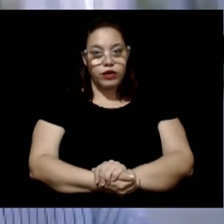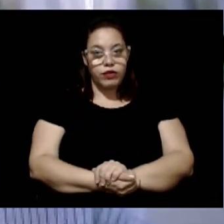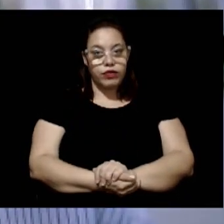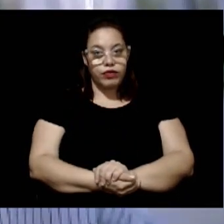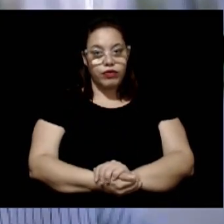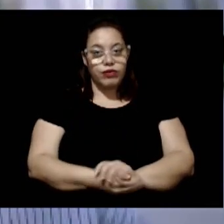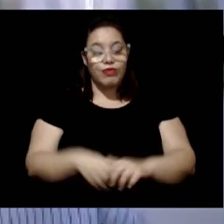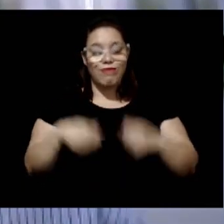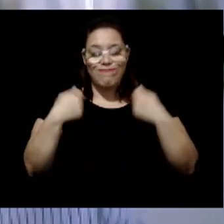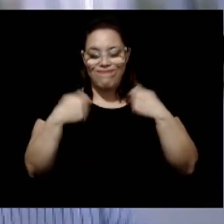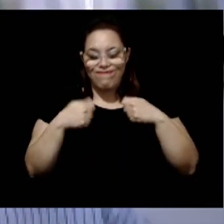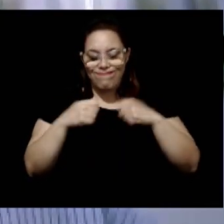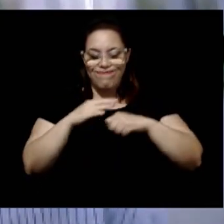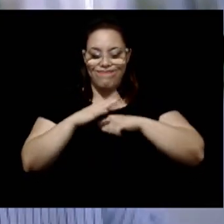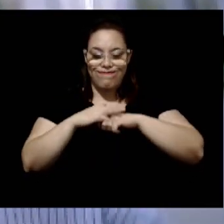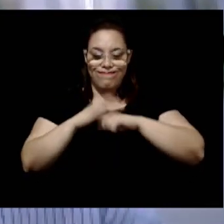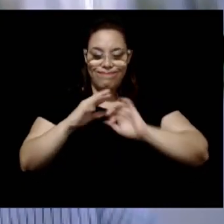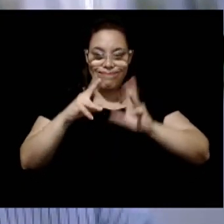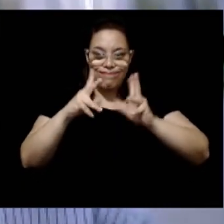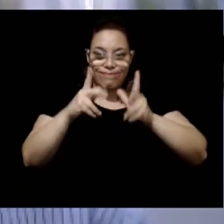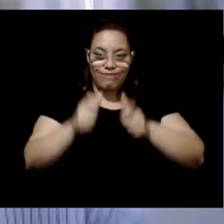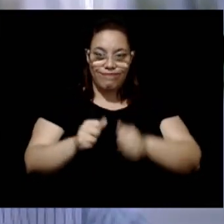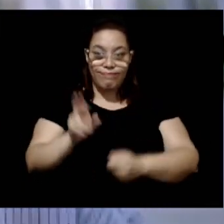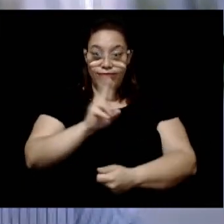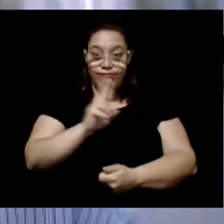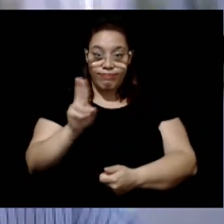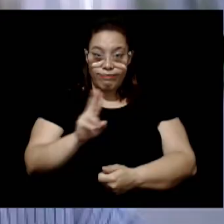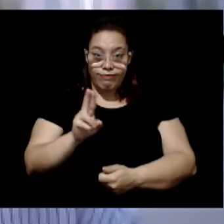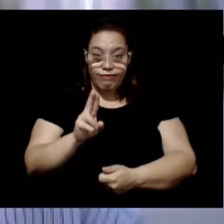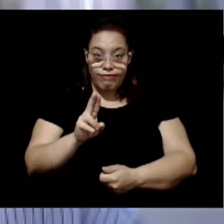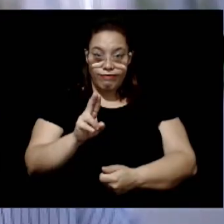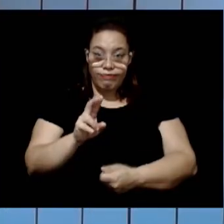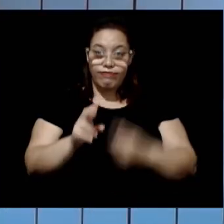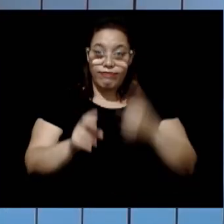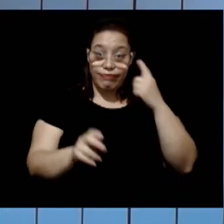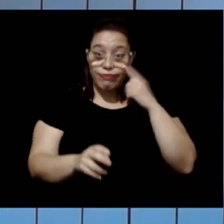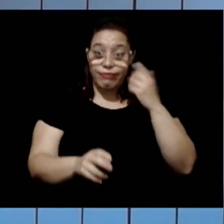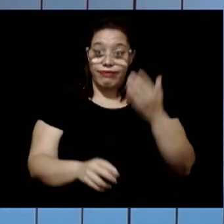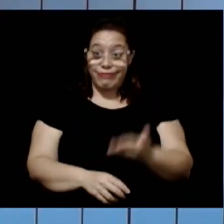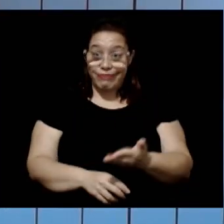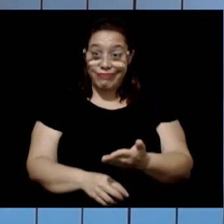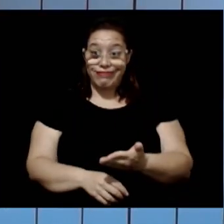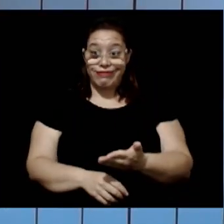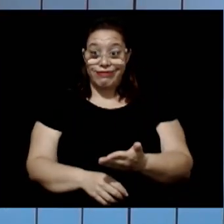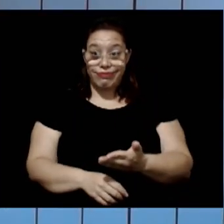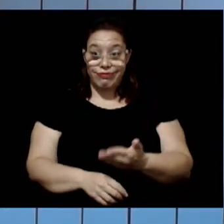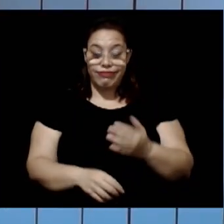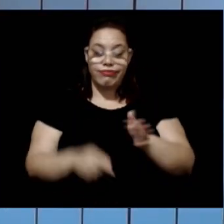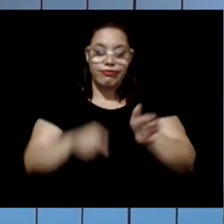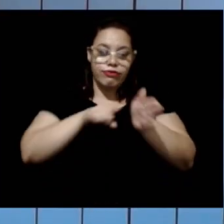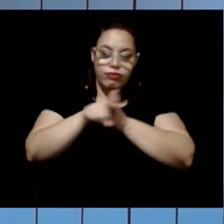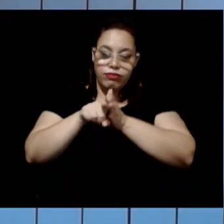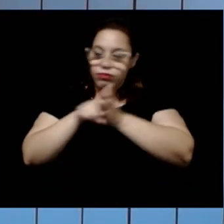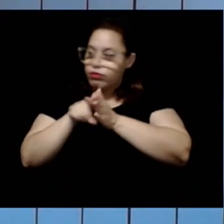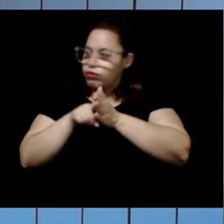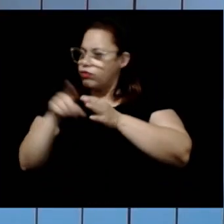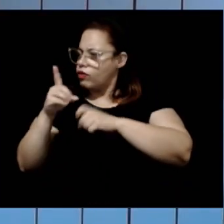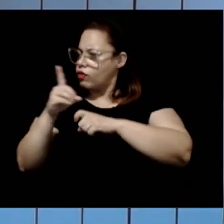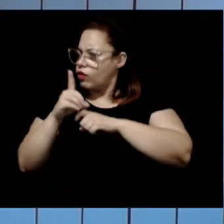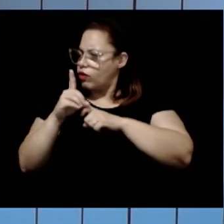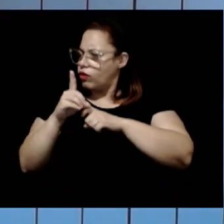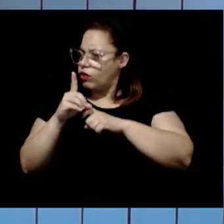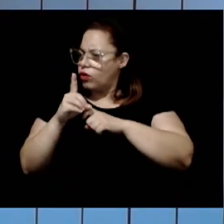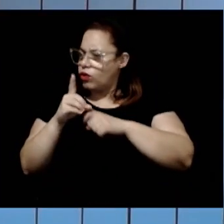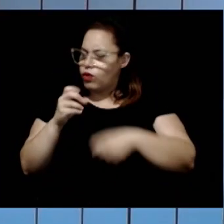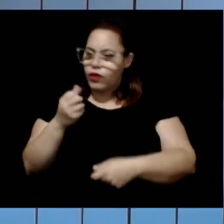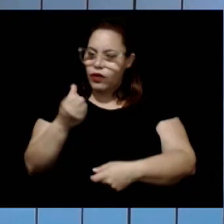e todas elas são chamadas de doenças reumáticas. Eu estava pesquisando, né, doutor? São mais de 120 doenças, é